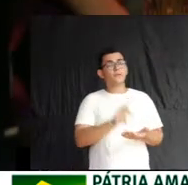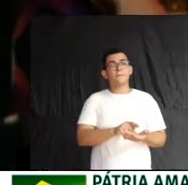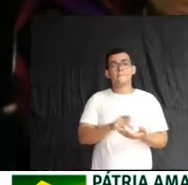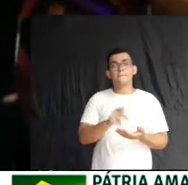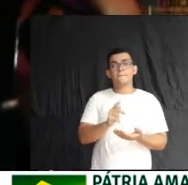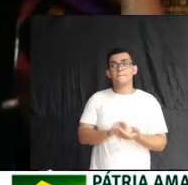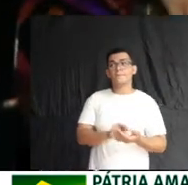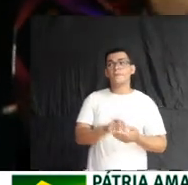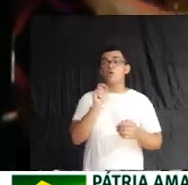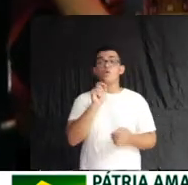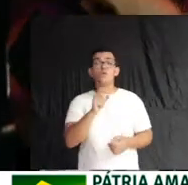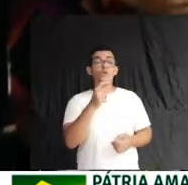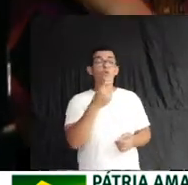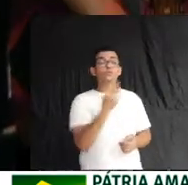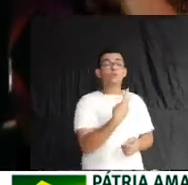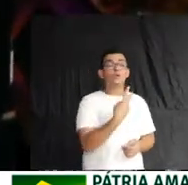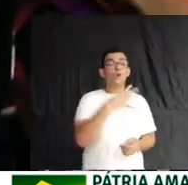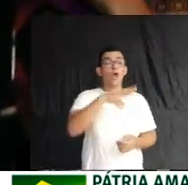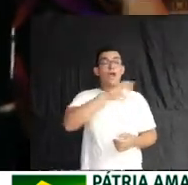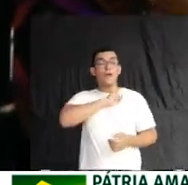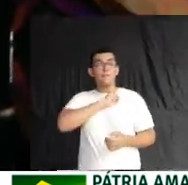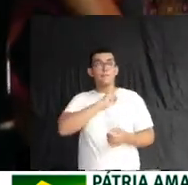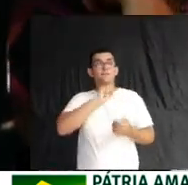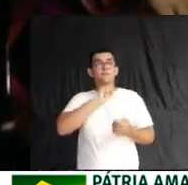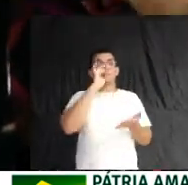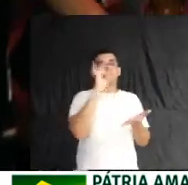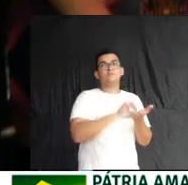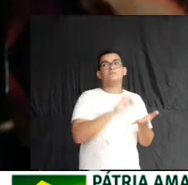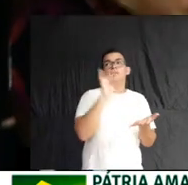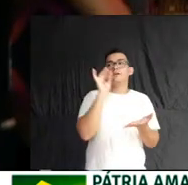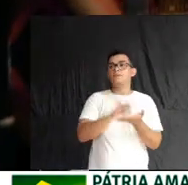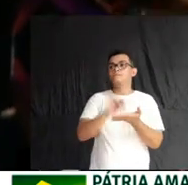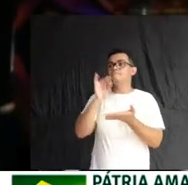a gente se amar.